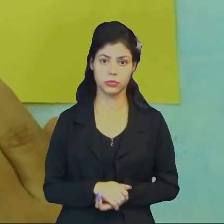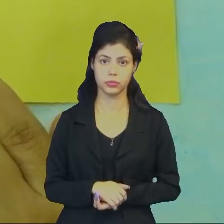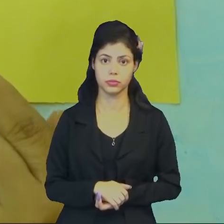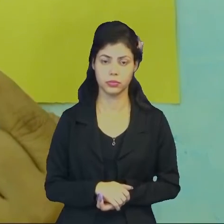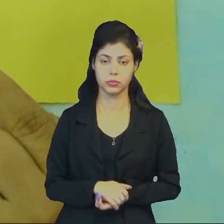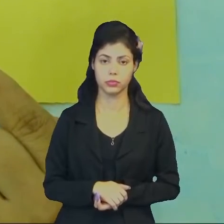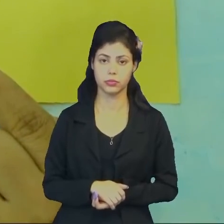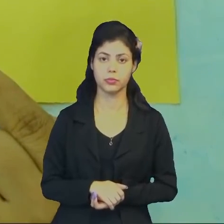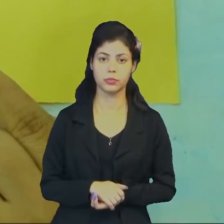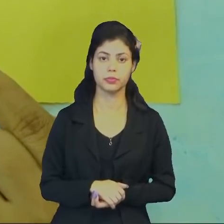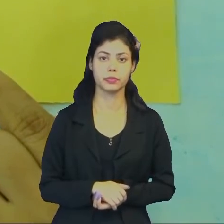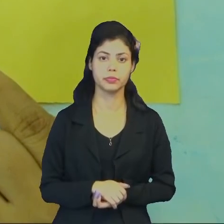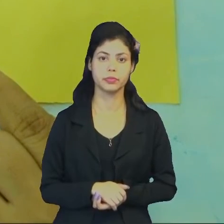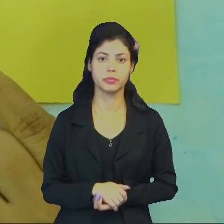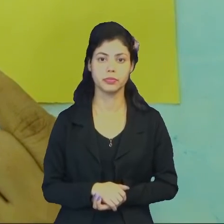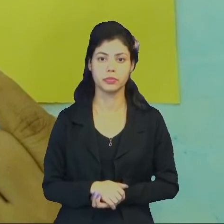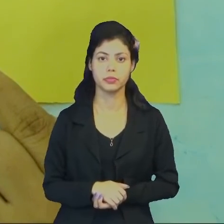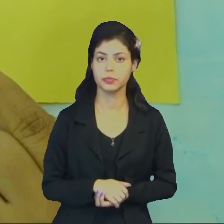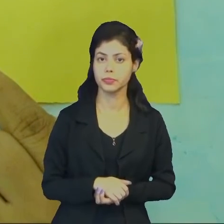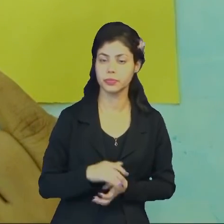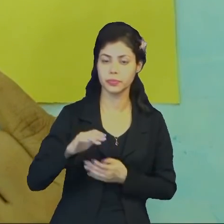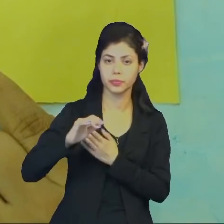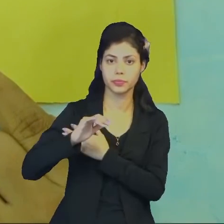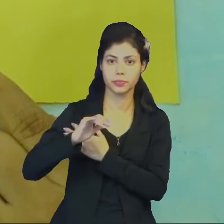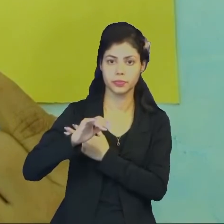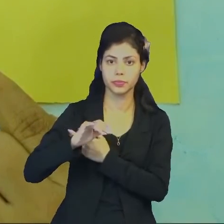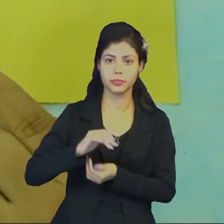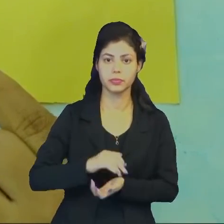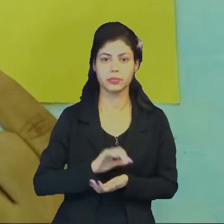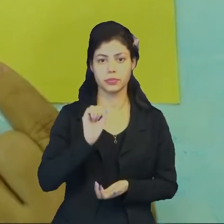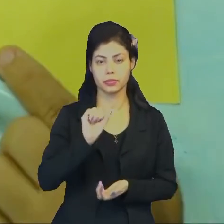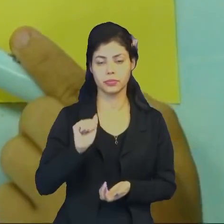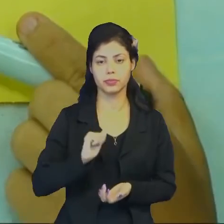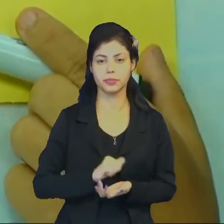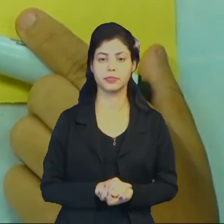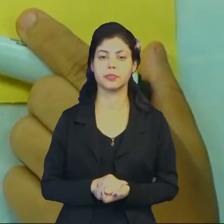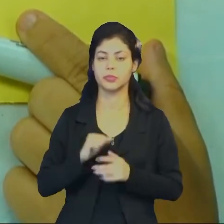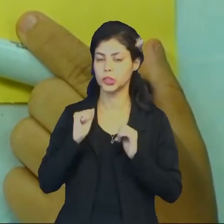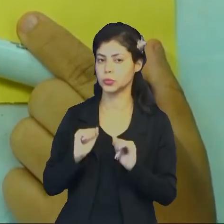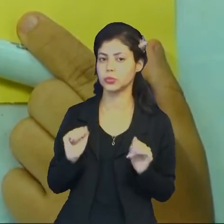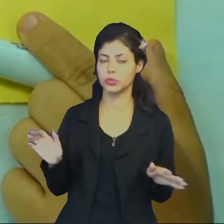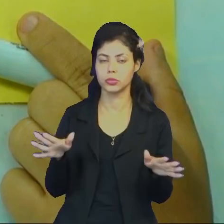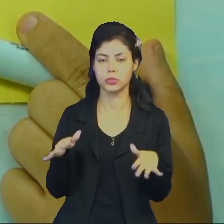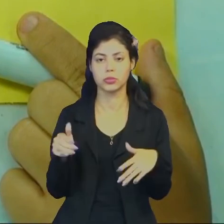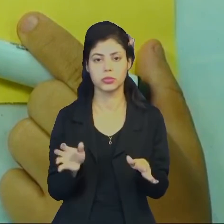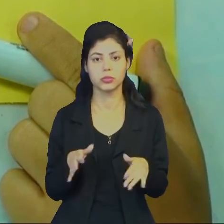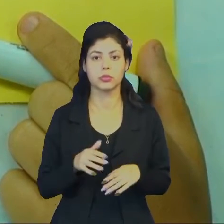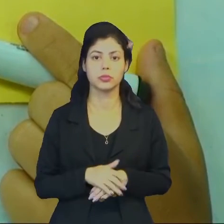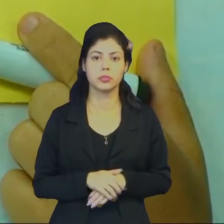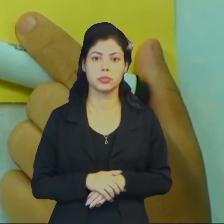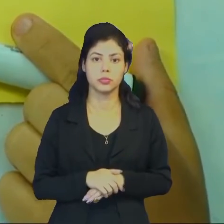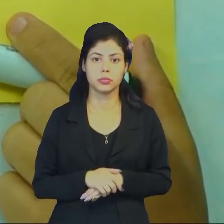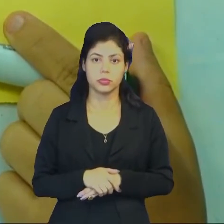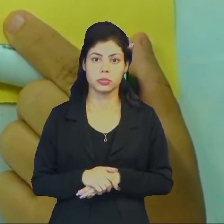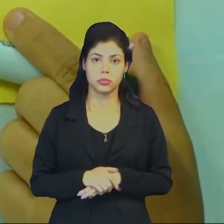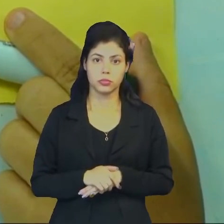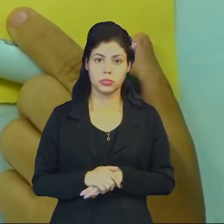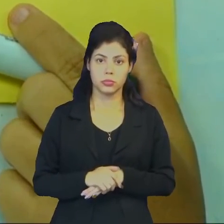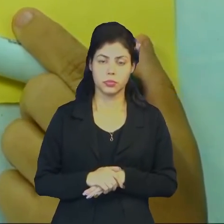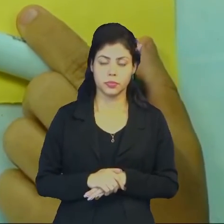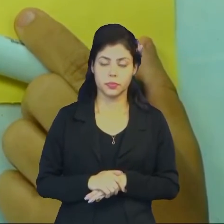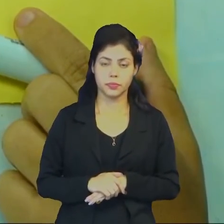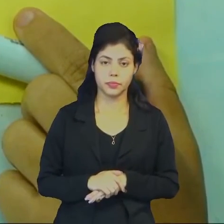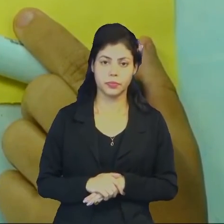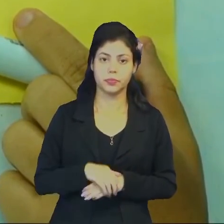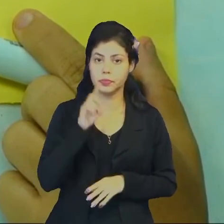aí fica a parte do pássaro, né, da asa, que permite o pássaro voar. Estou falando de